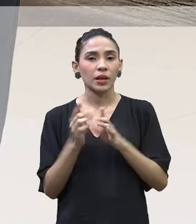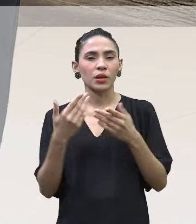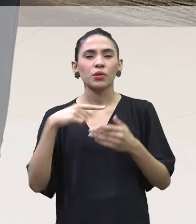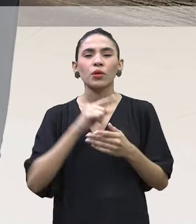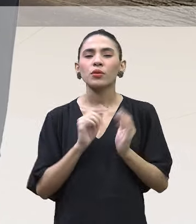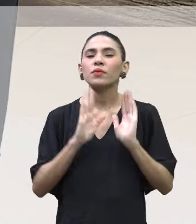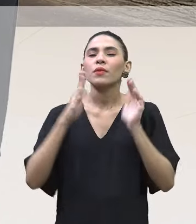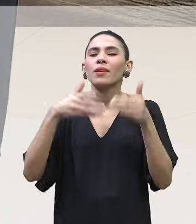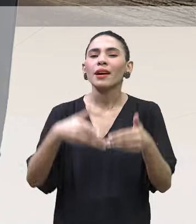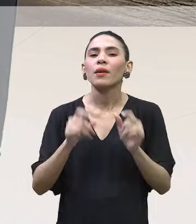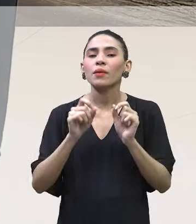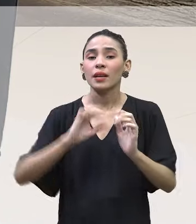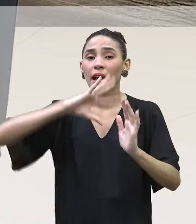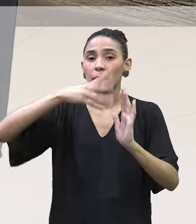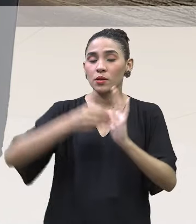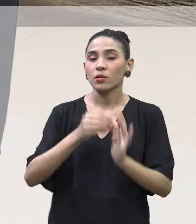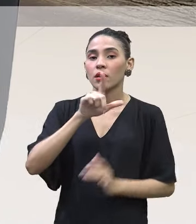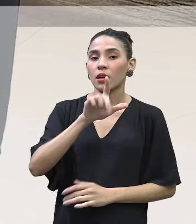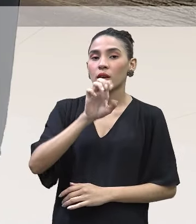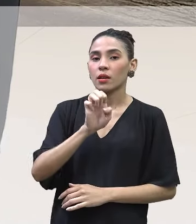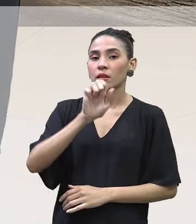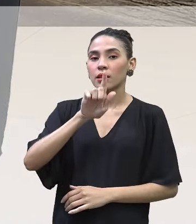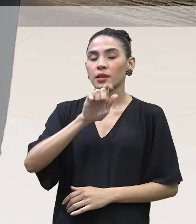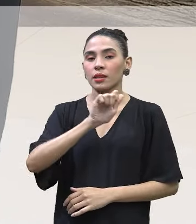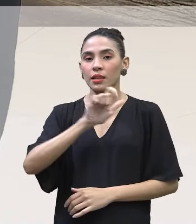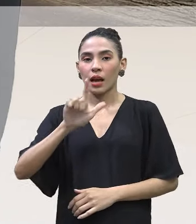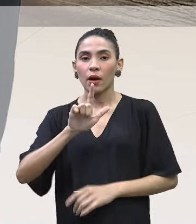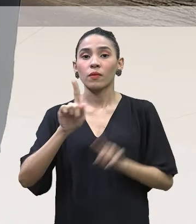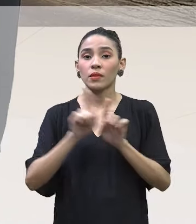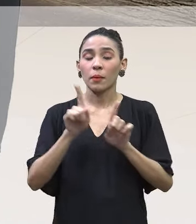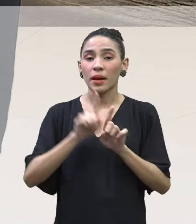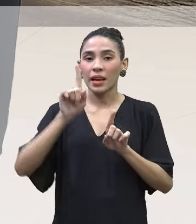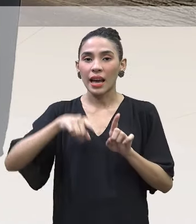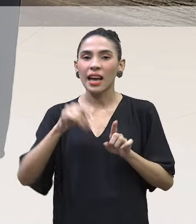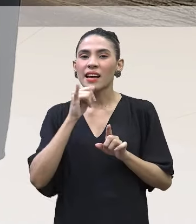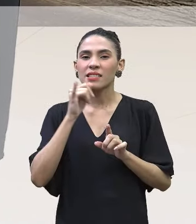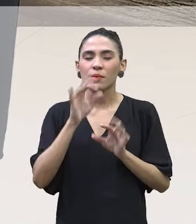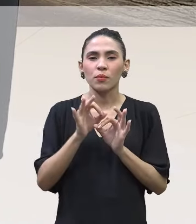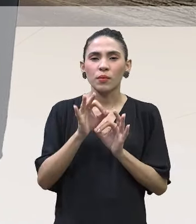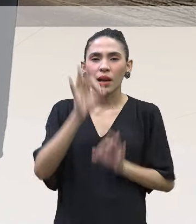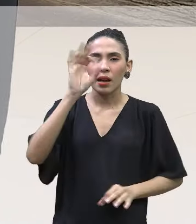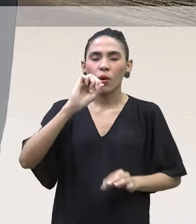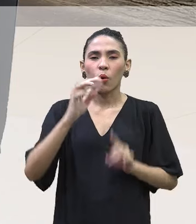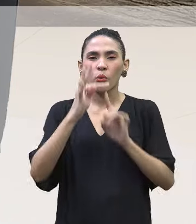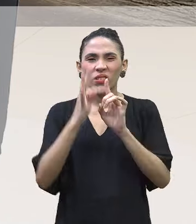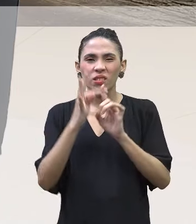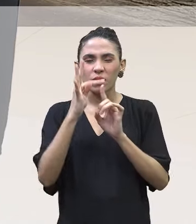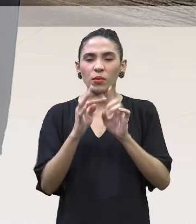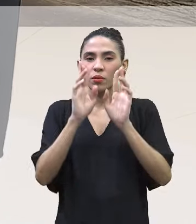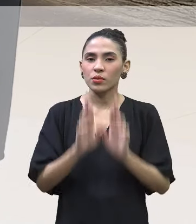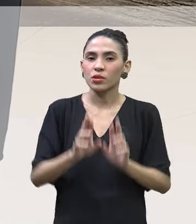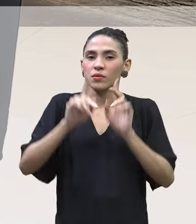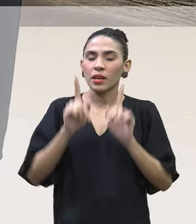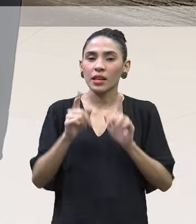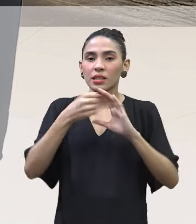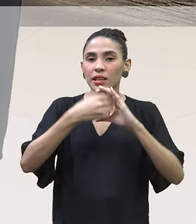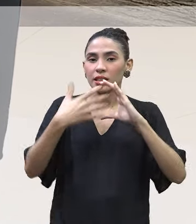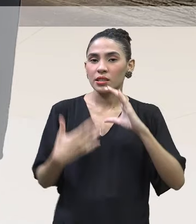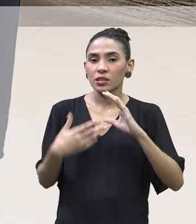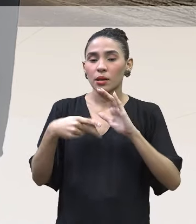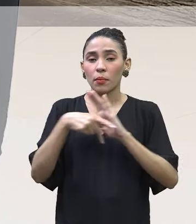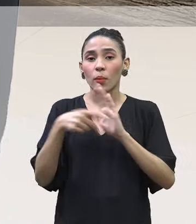em qu na Amazônia Legal eles funcionam como uma régua ou um termômetro para medir diferentes aspectos da